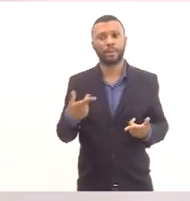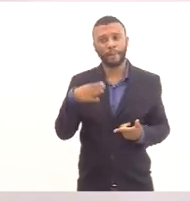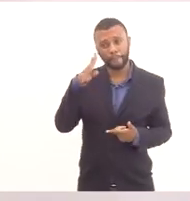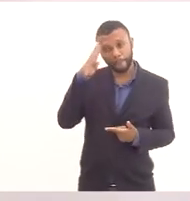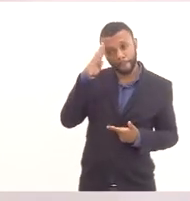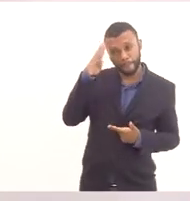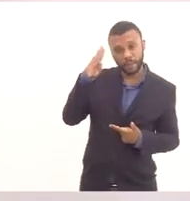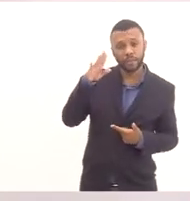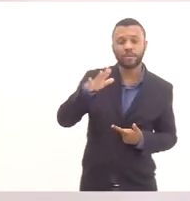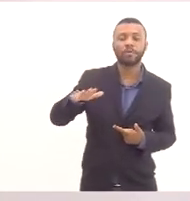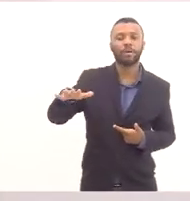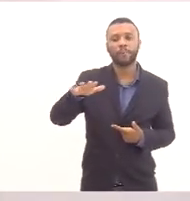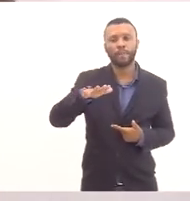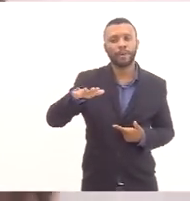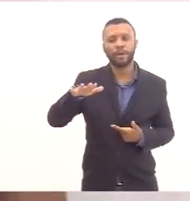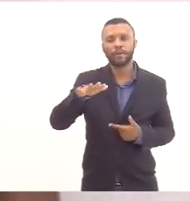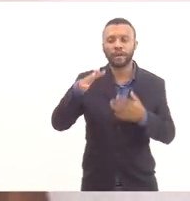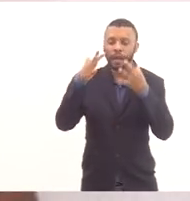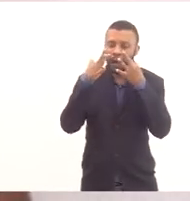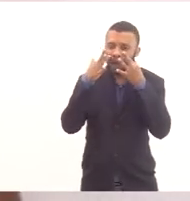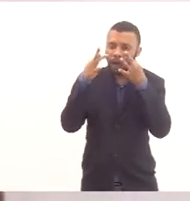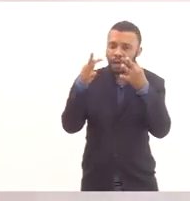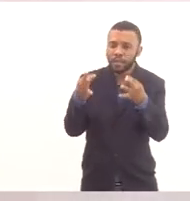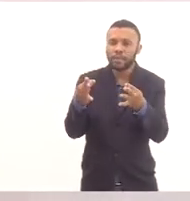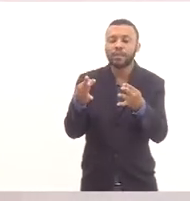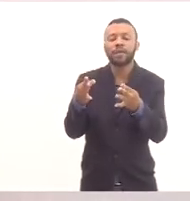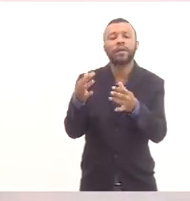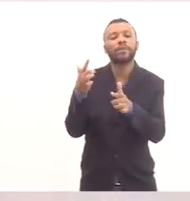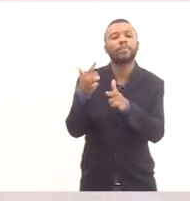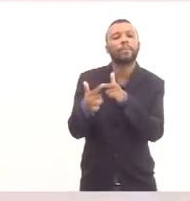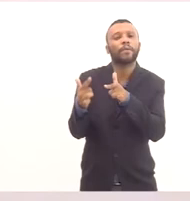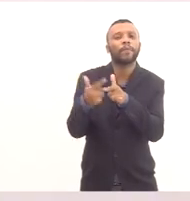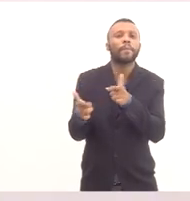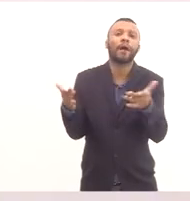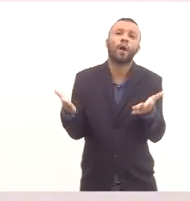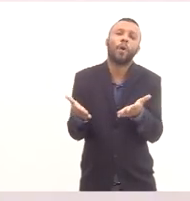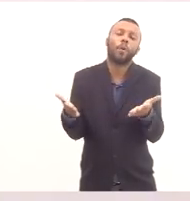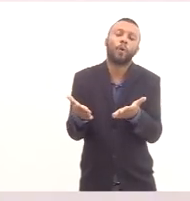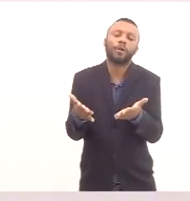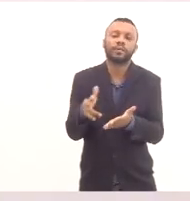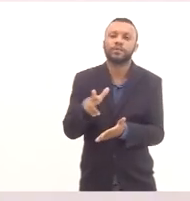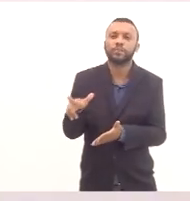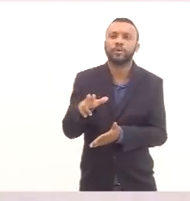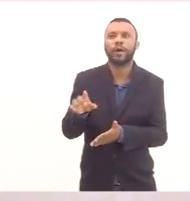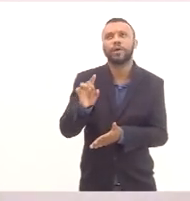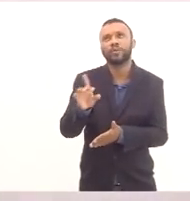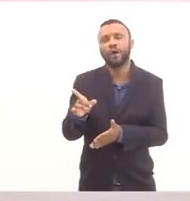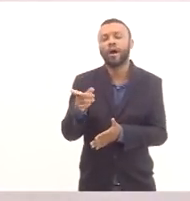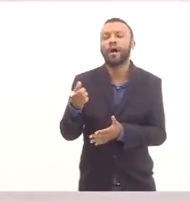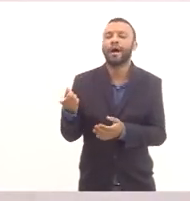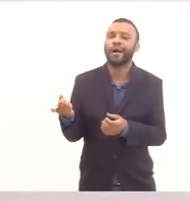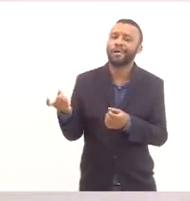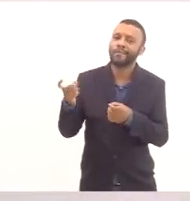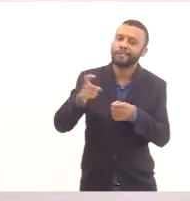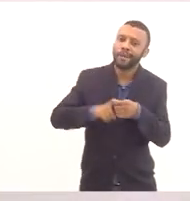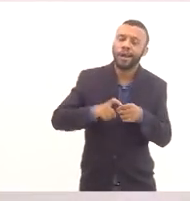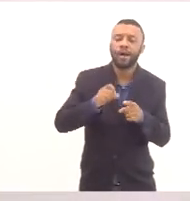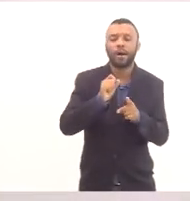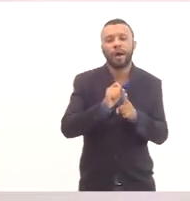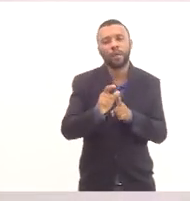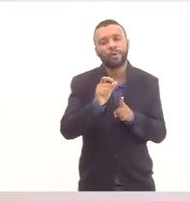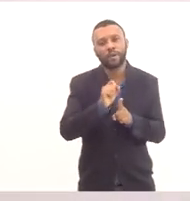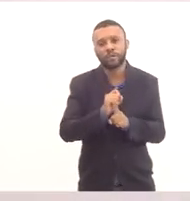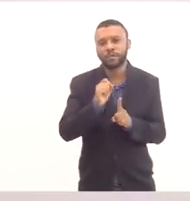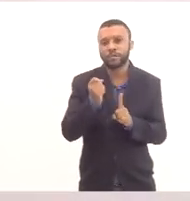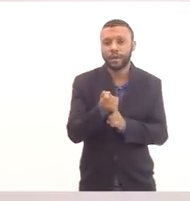principalmente é a tia essa essa esse problema hoje que não é só trazer de volta um aluguel